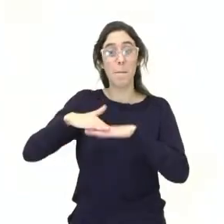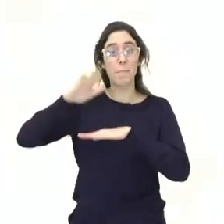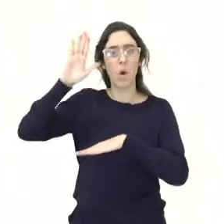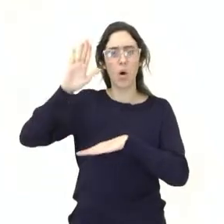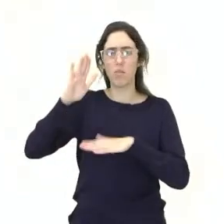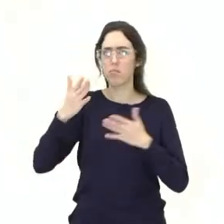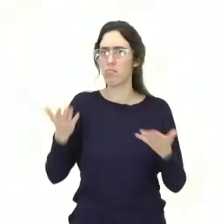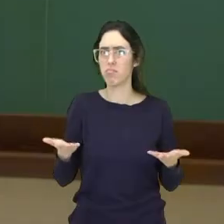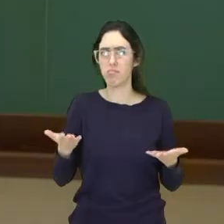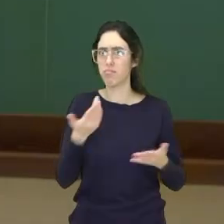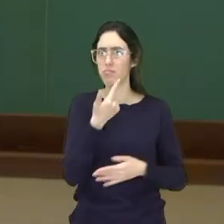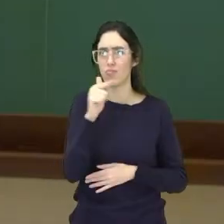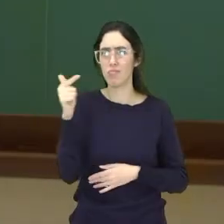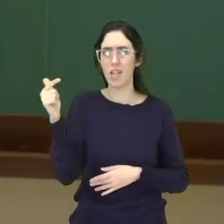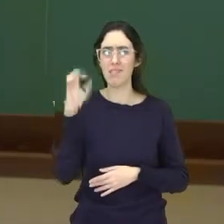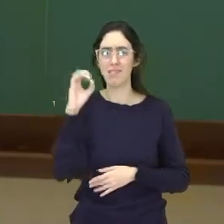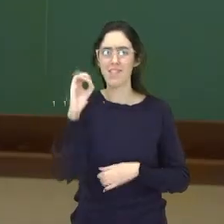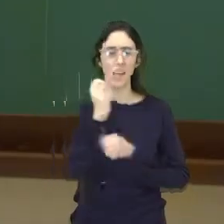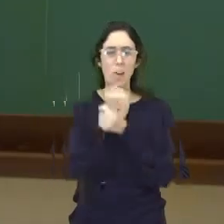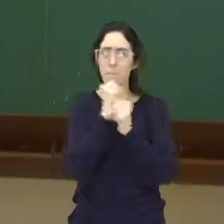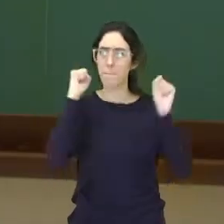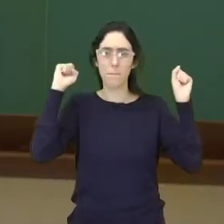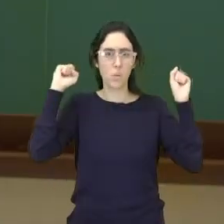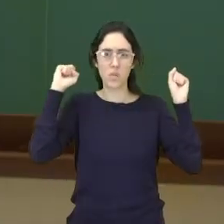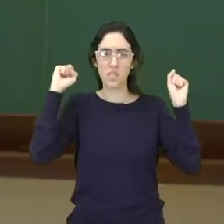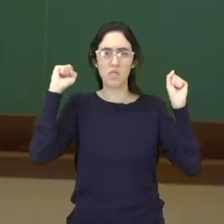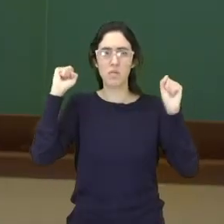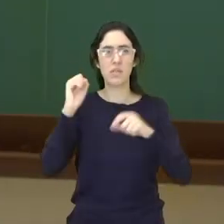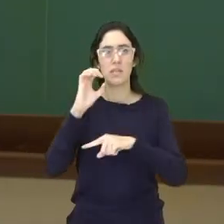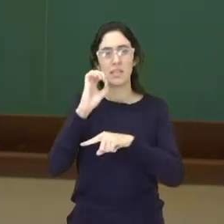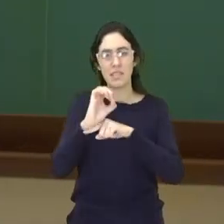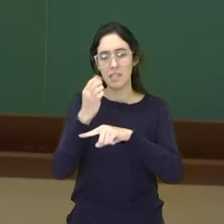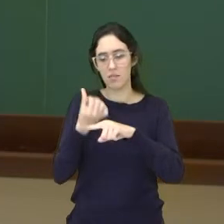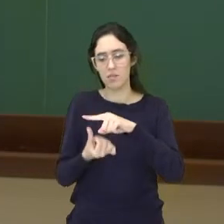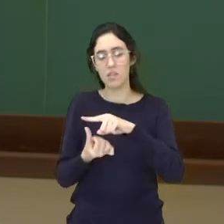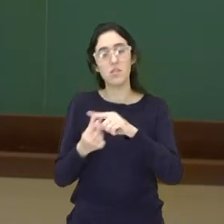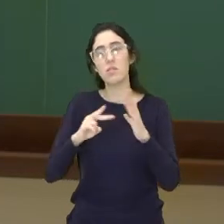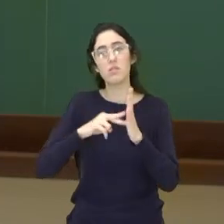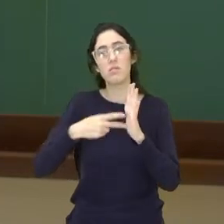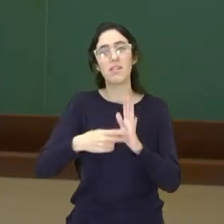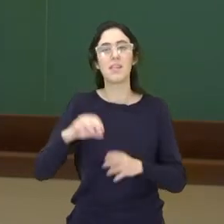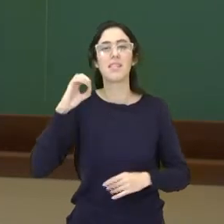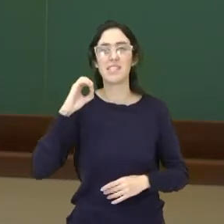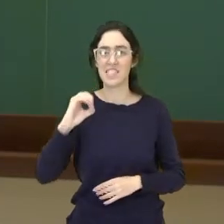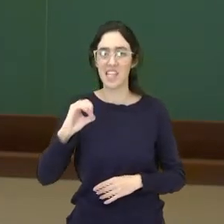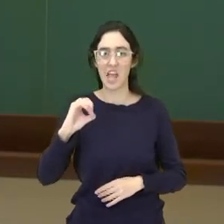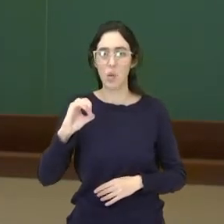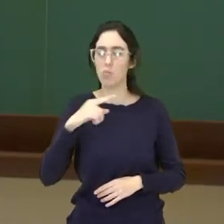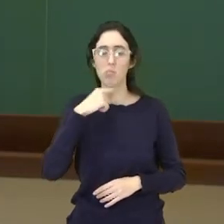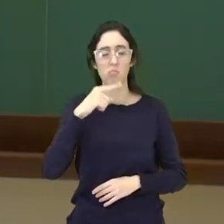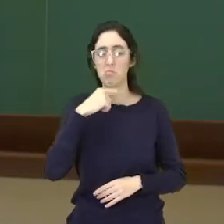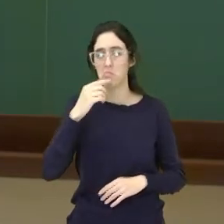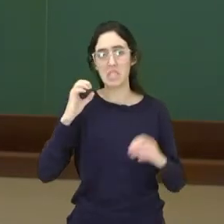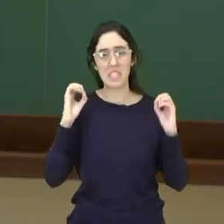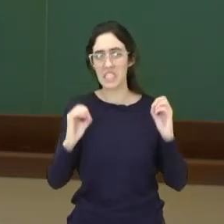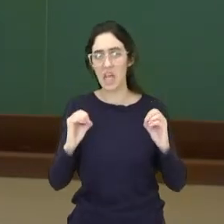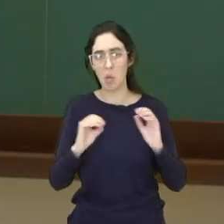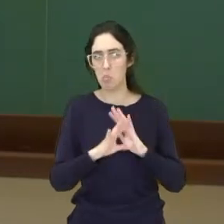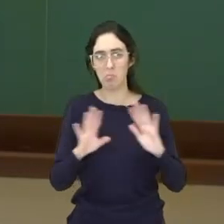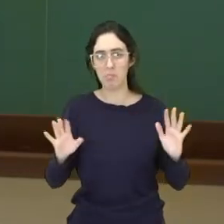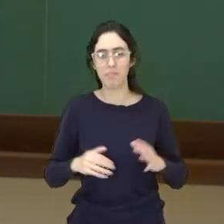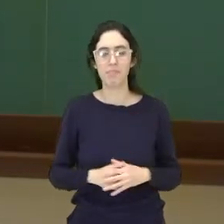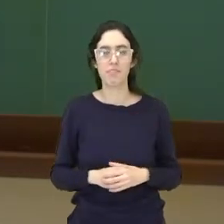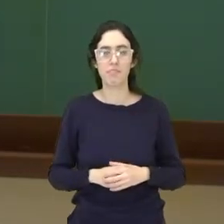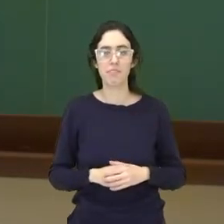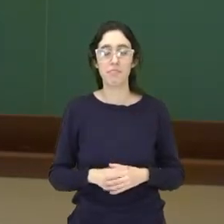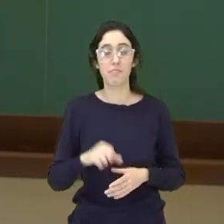números são maiores do que 6? Nenhum. Nenhum em 6, ou seja, 0. Probabilidade zero de acontecer. Sempre